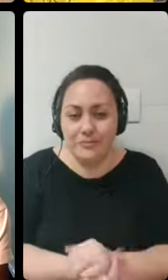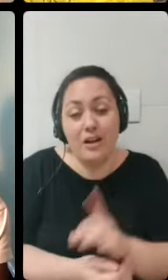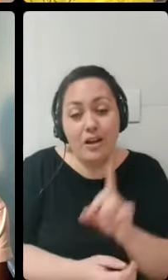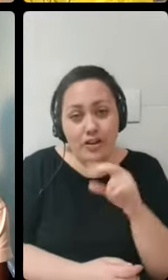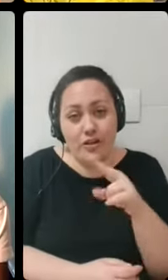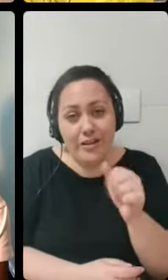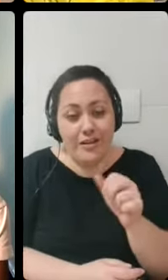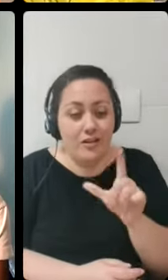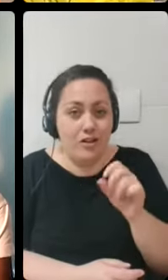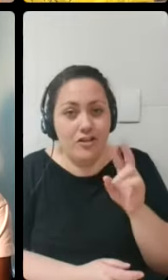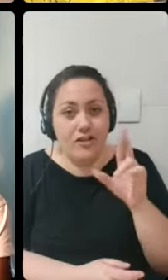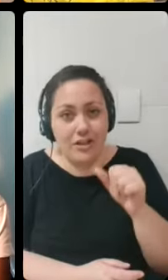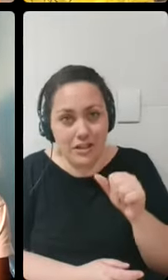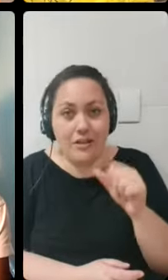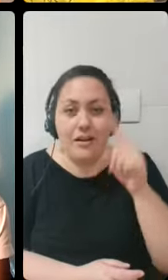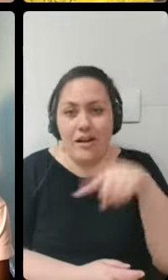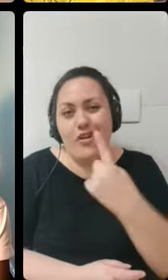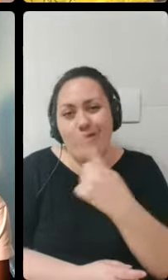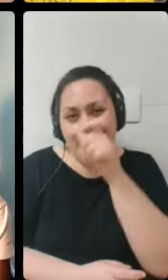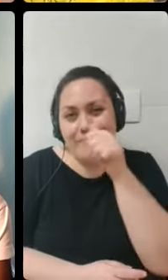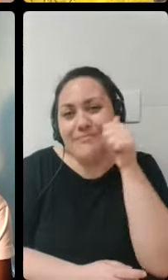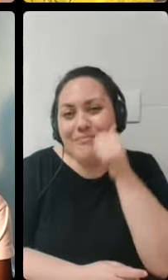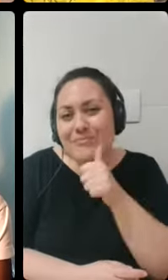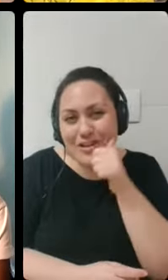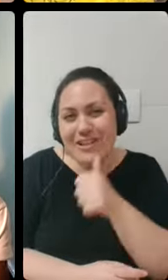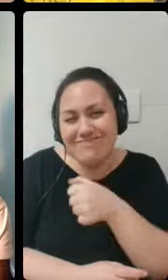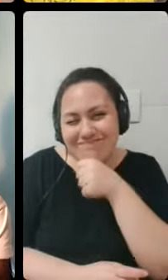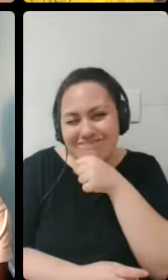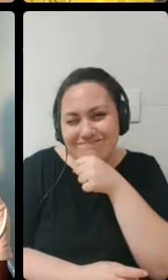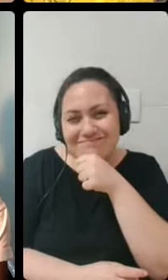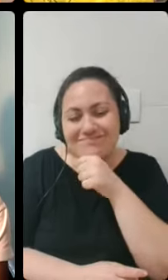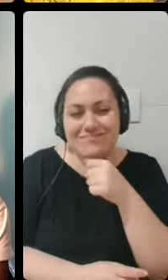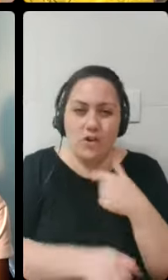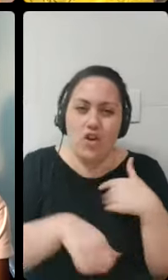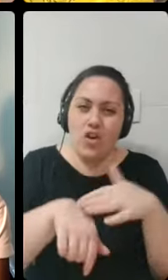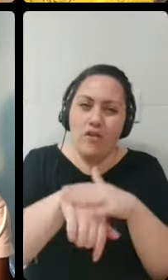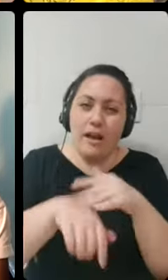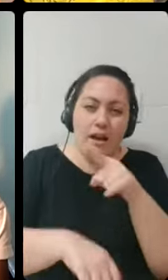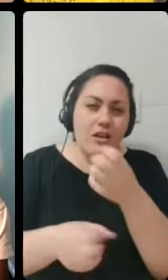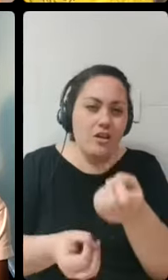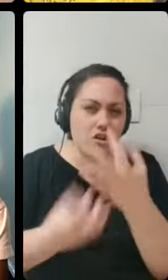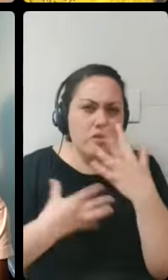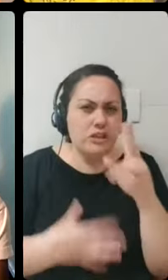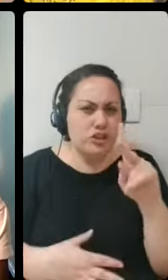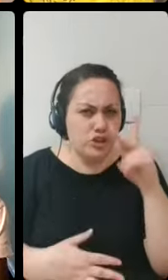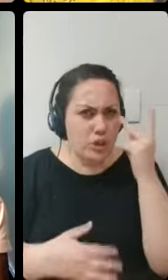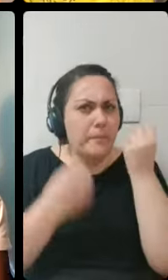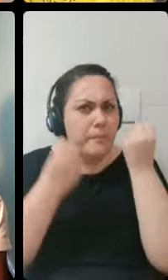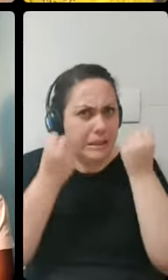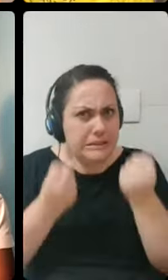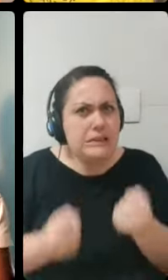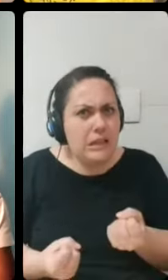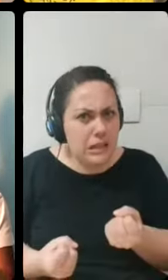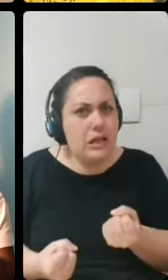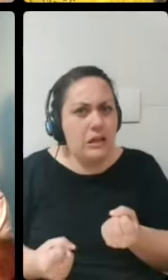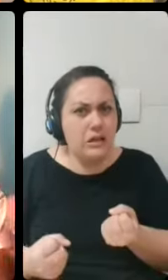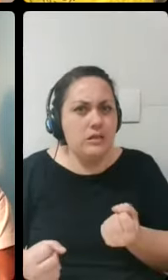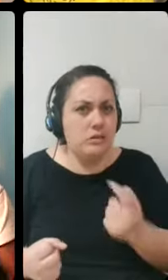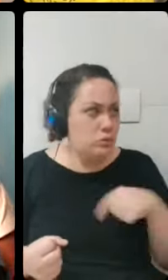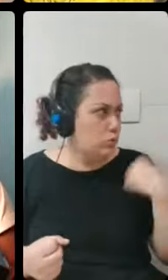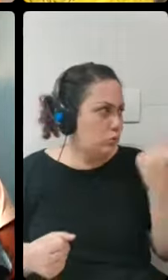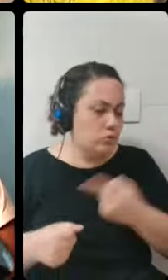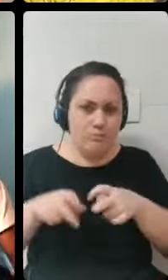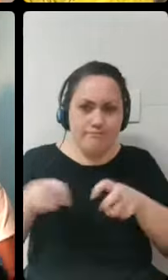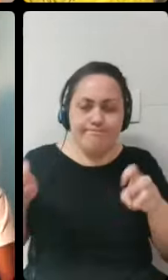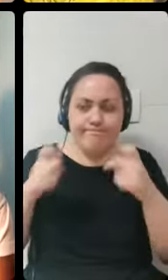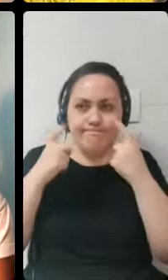que a gente conversou com ela, e enfim. Ela conta, tem uma história assim bem pesada. A gente ficou, vários de nós assim chorou